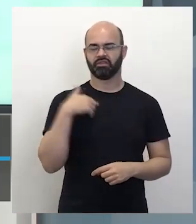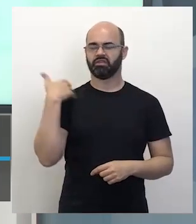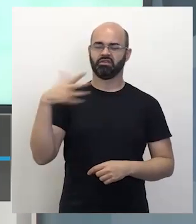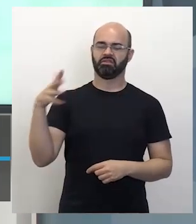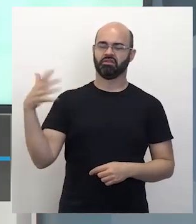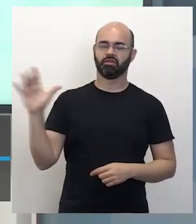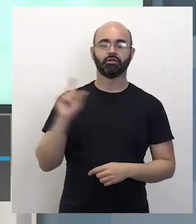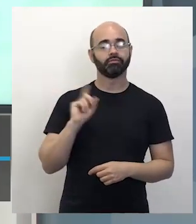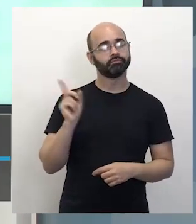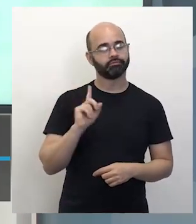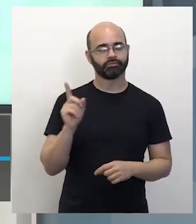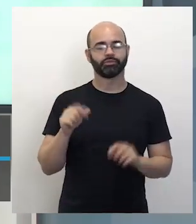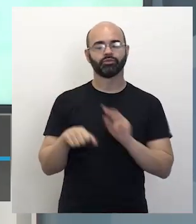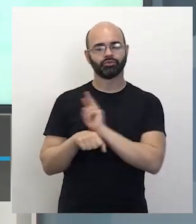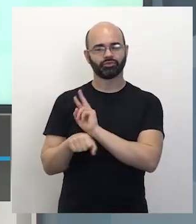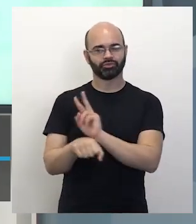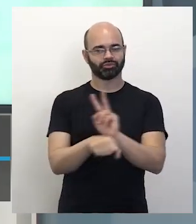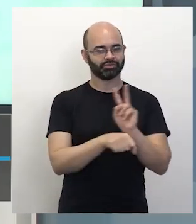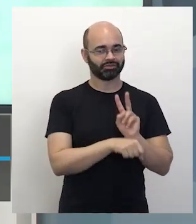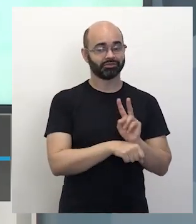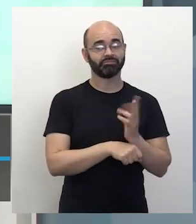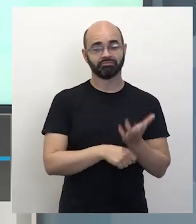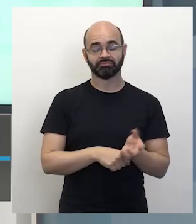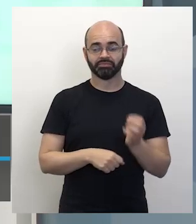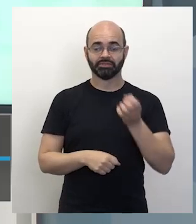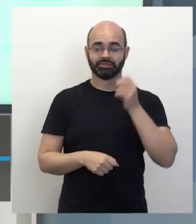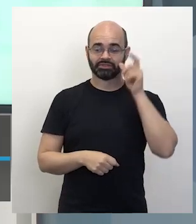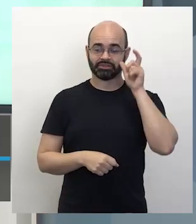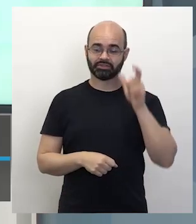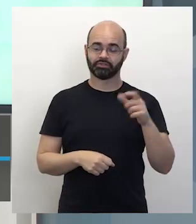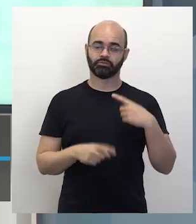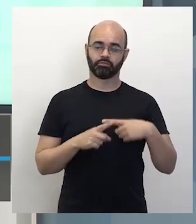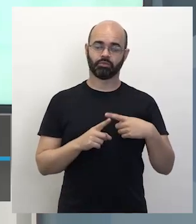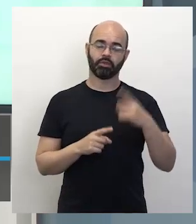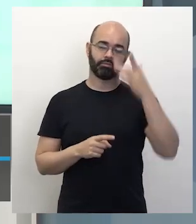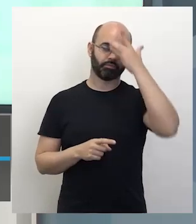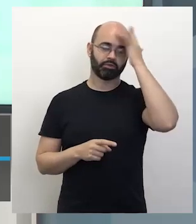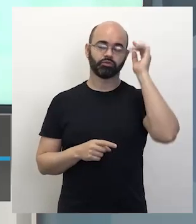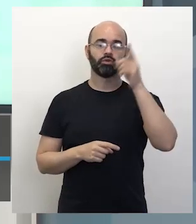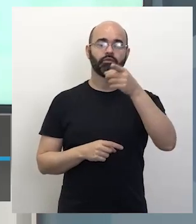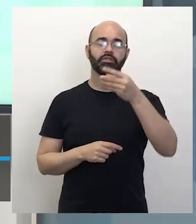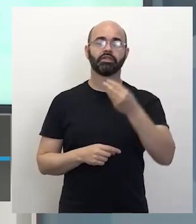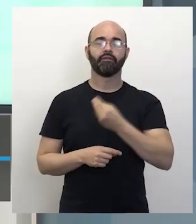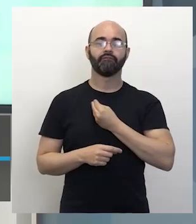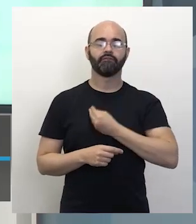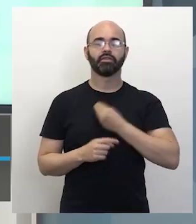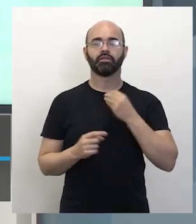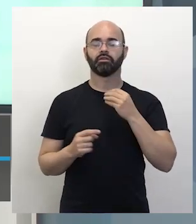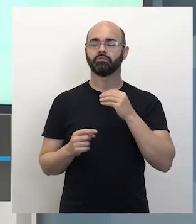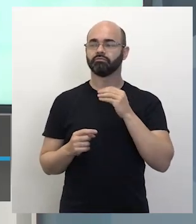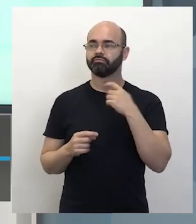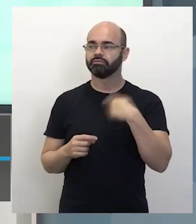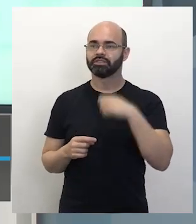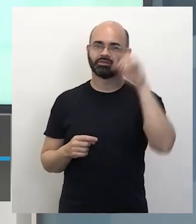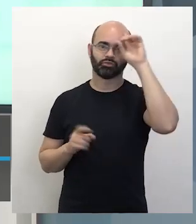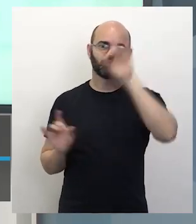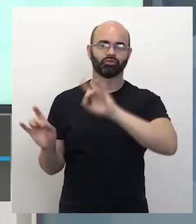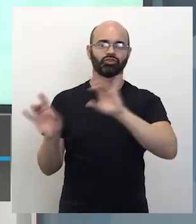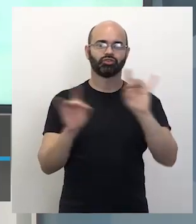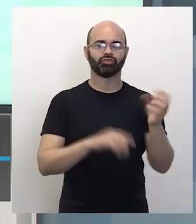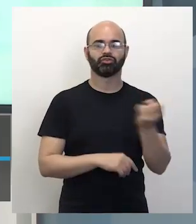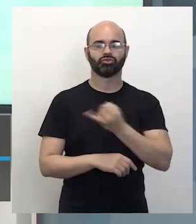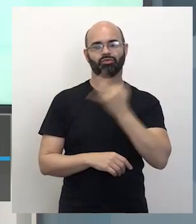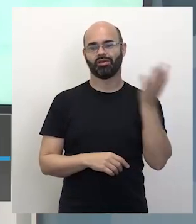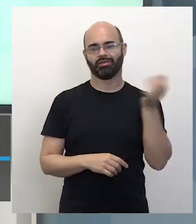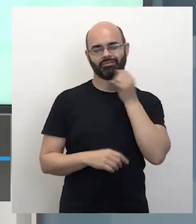de pessoas que você precisa no seu dia a dia é muito grande. Você precisa do coletor de